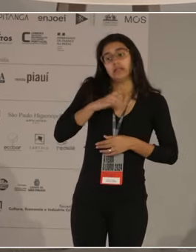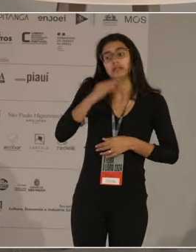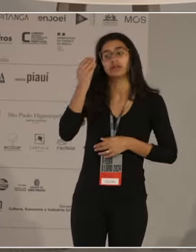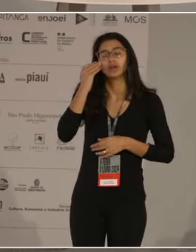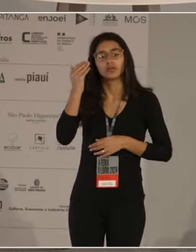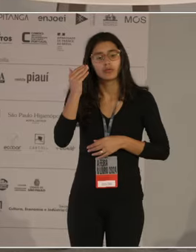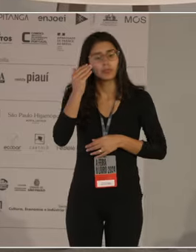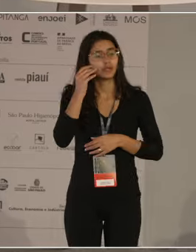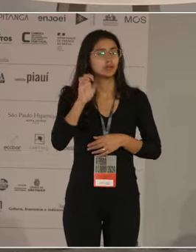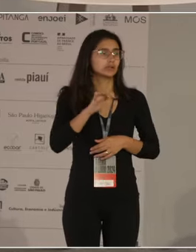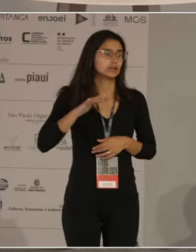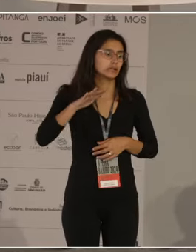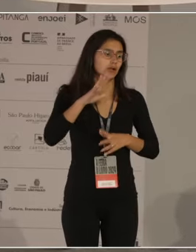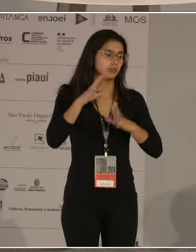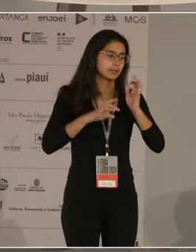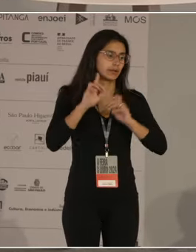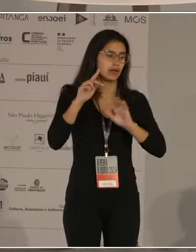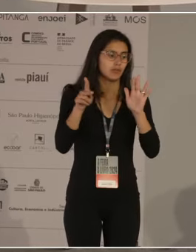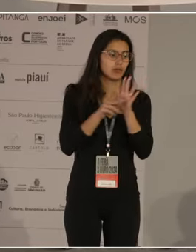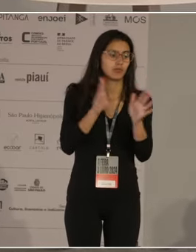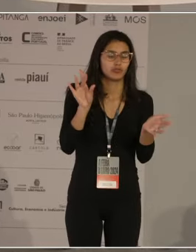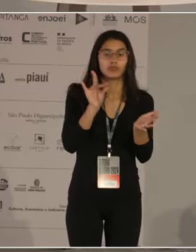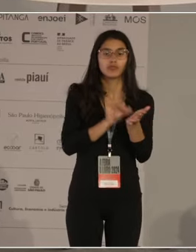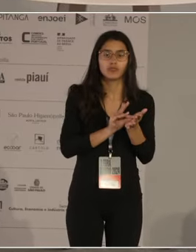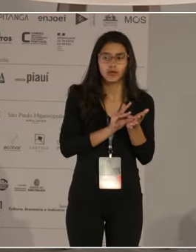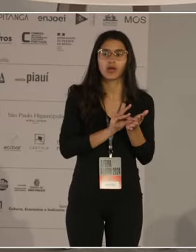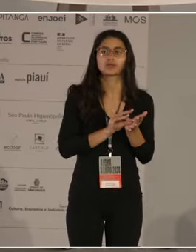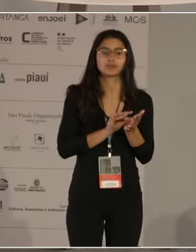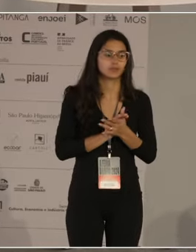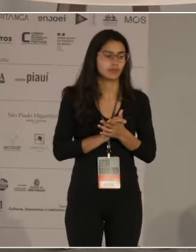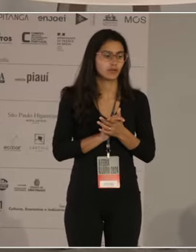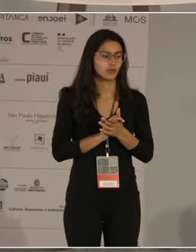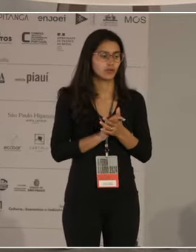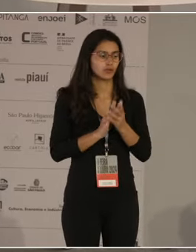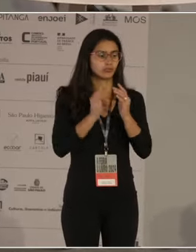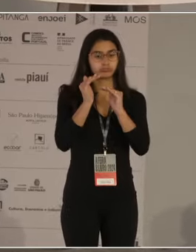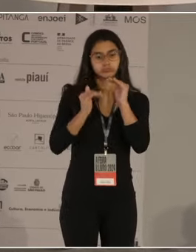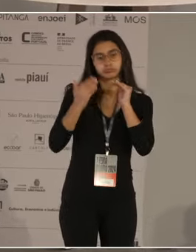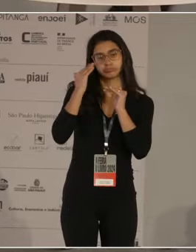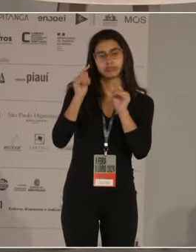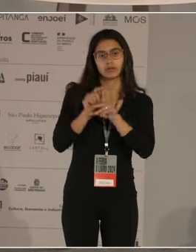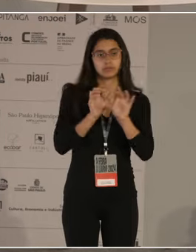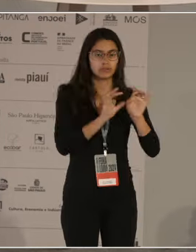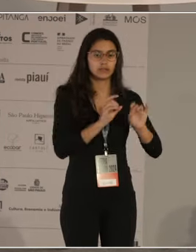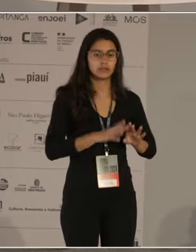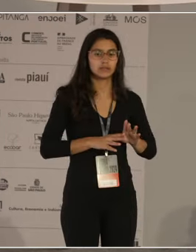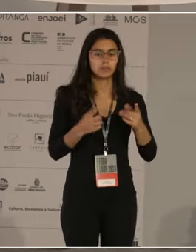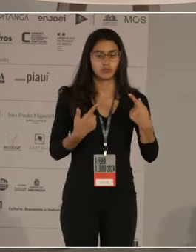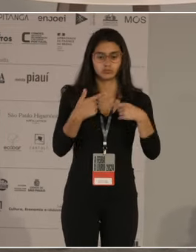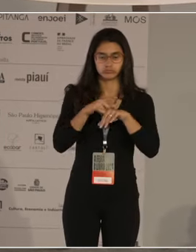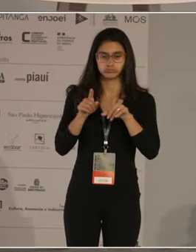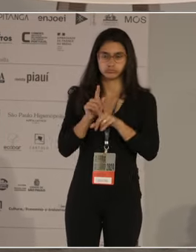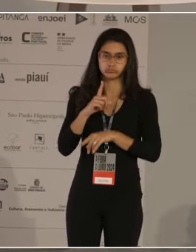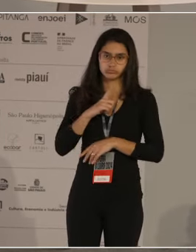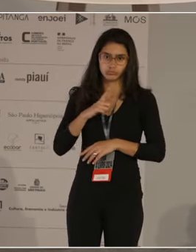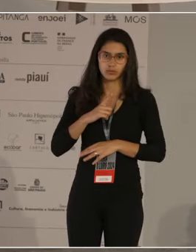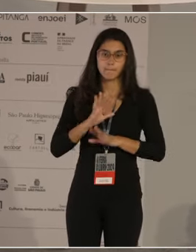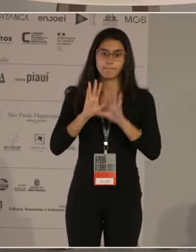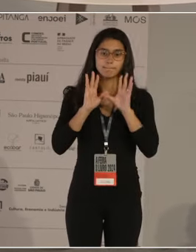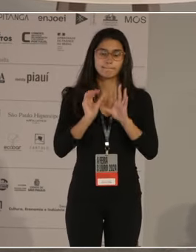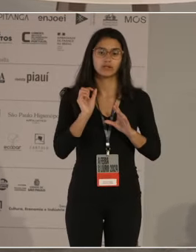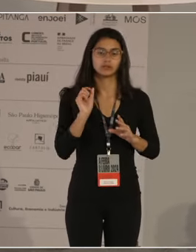de expertise nessa briga, é justamente, enfim, no desentendimento, né? Assim, me especializei nas controvérsias, mais